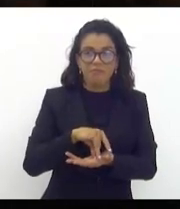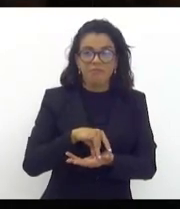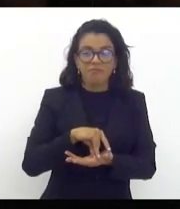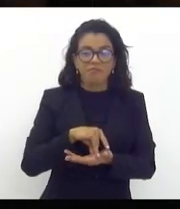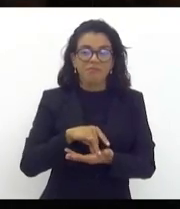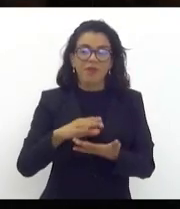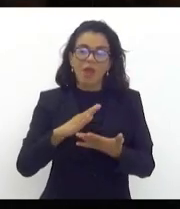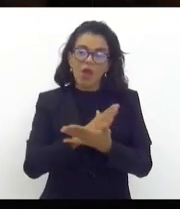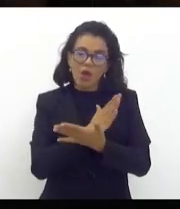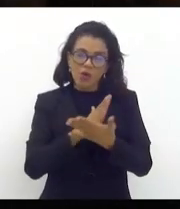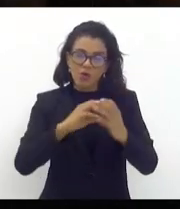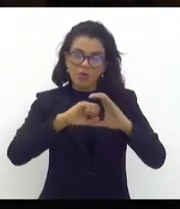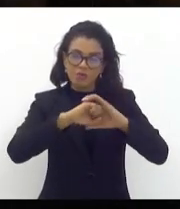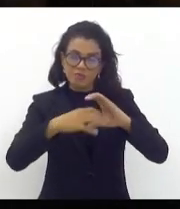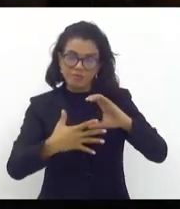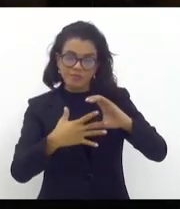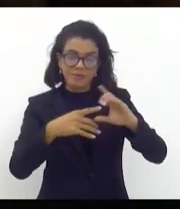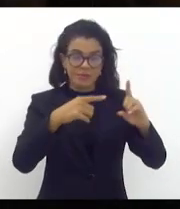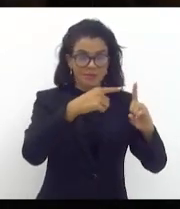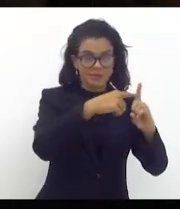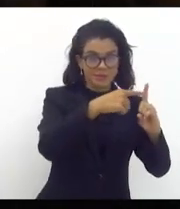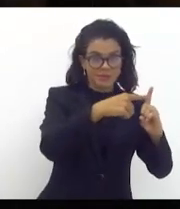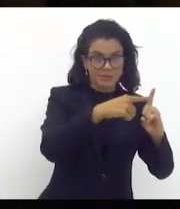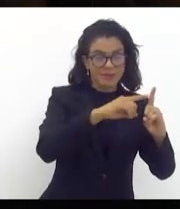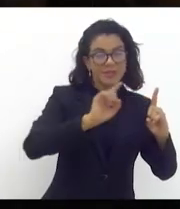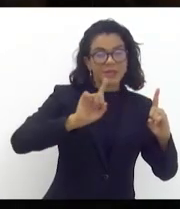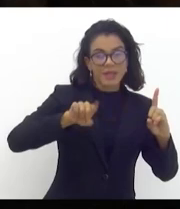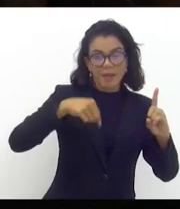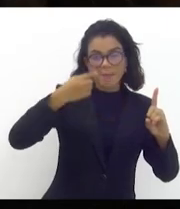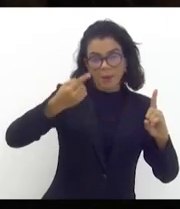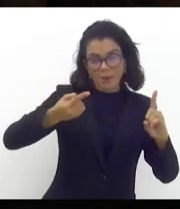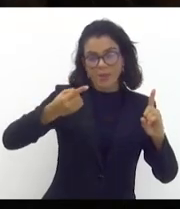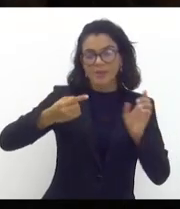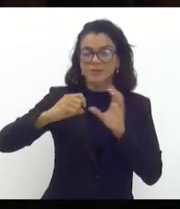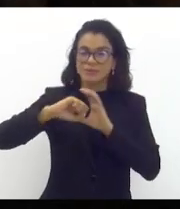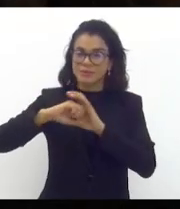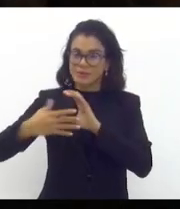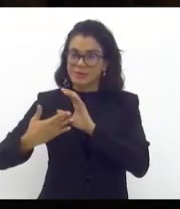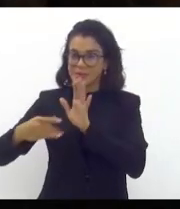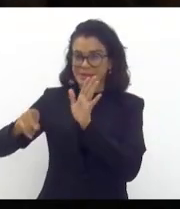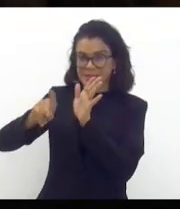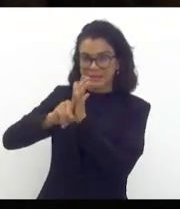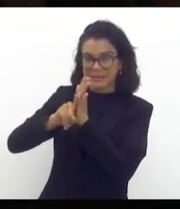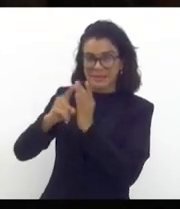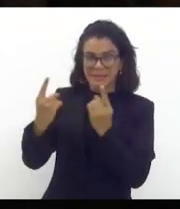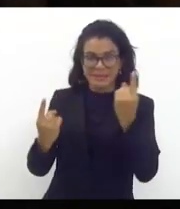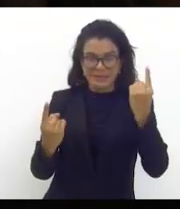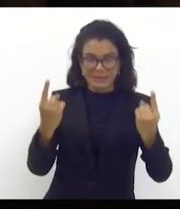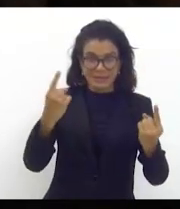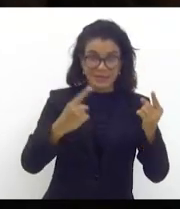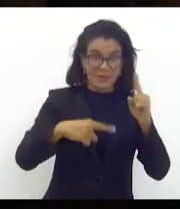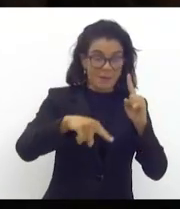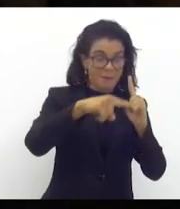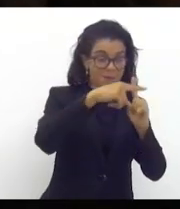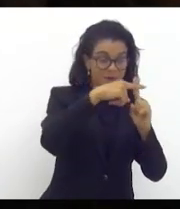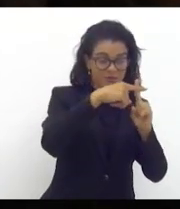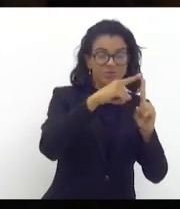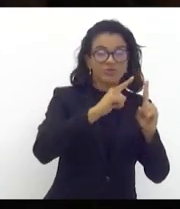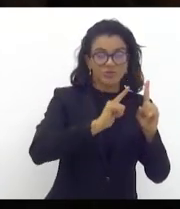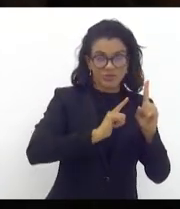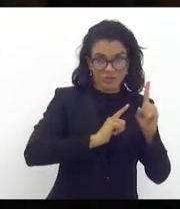alguns aspectos positivos, depois para analisar os negativos. Aspecto